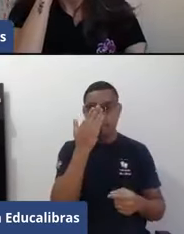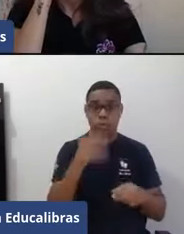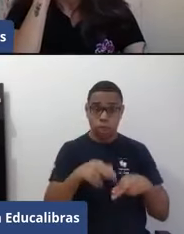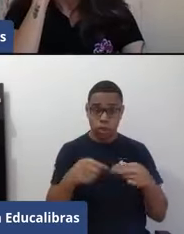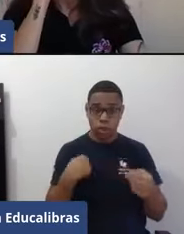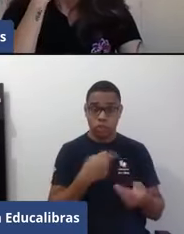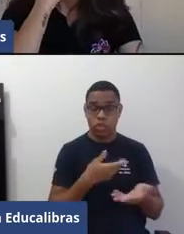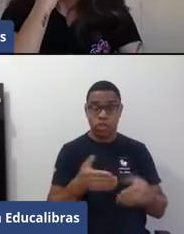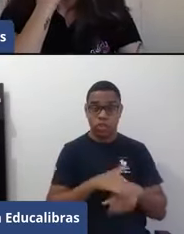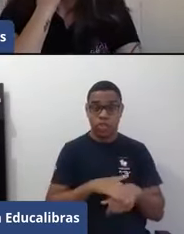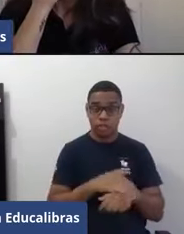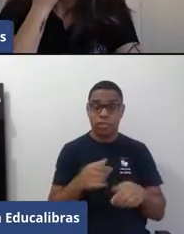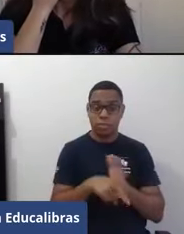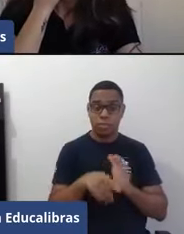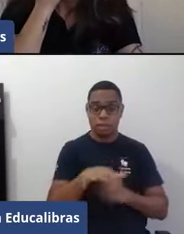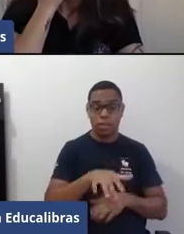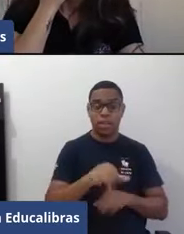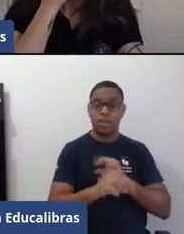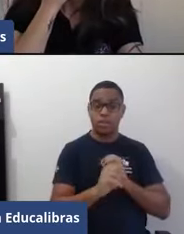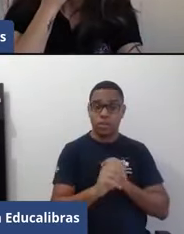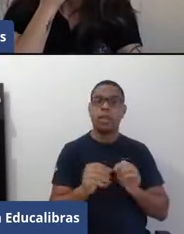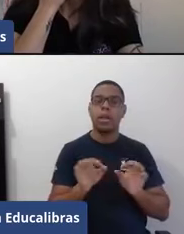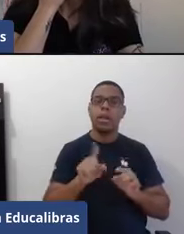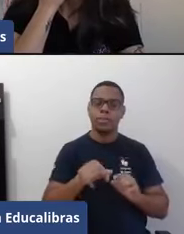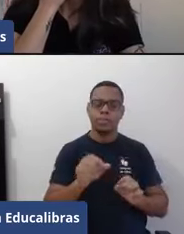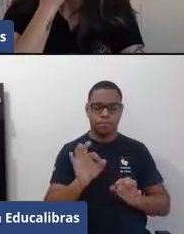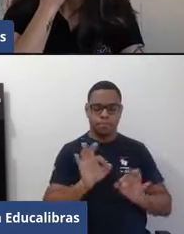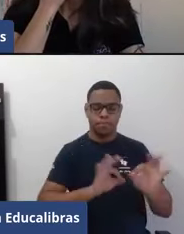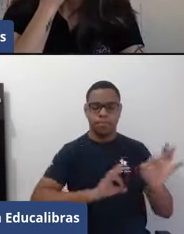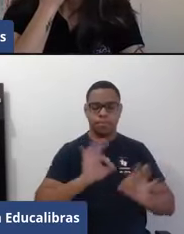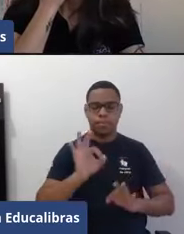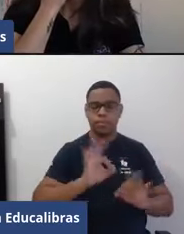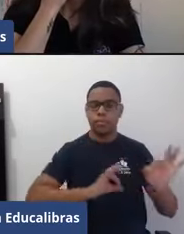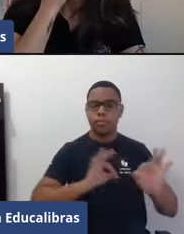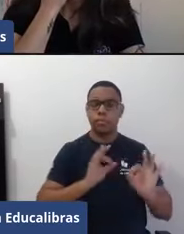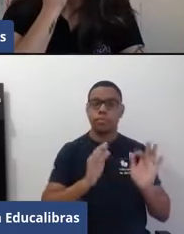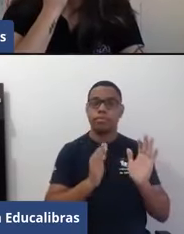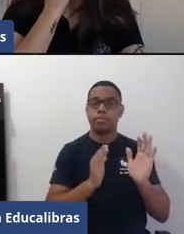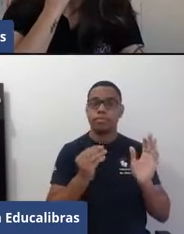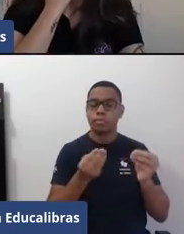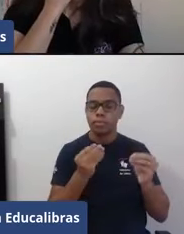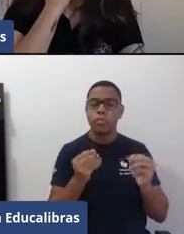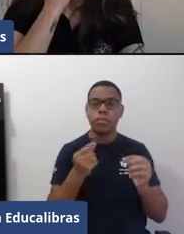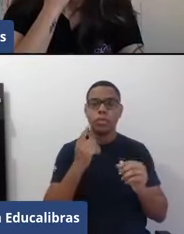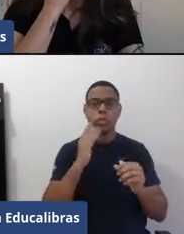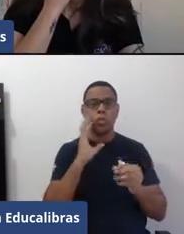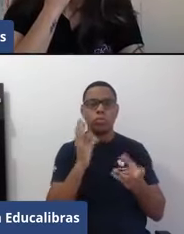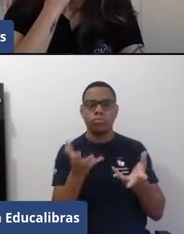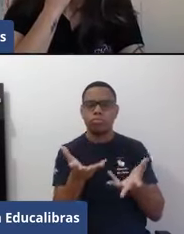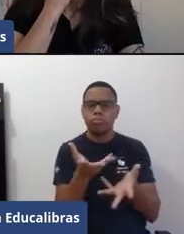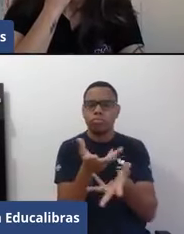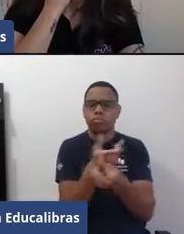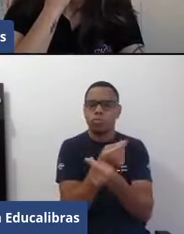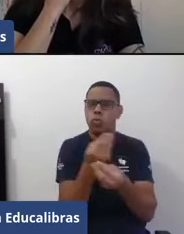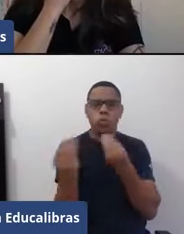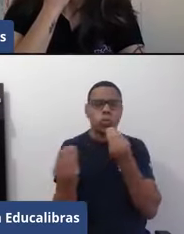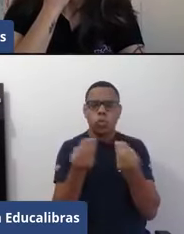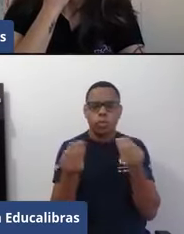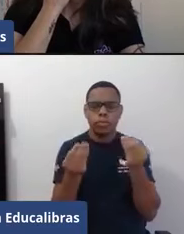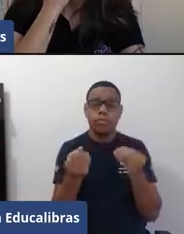exemplo, na educação, para formular com mais propriedade, com mais sofisticação, porque